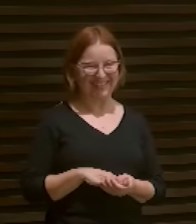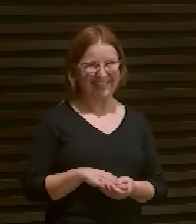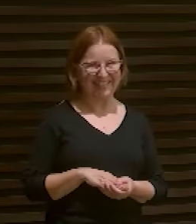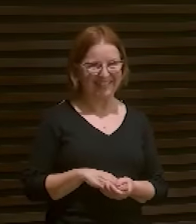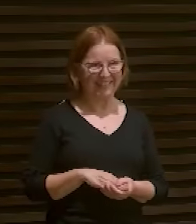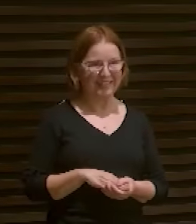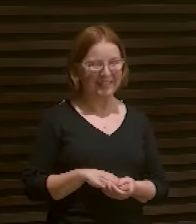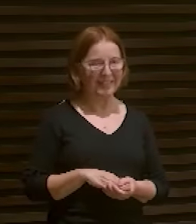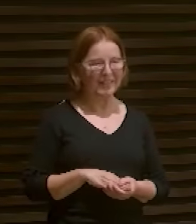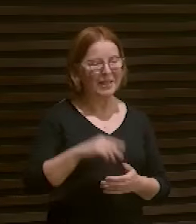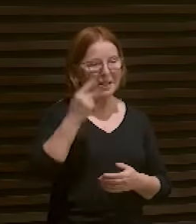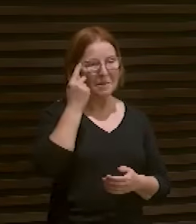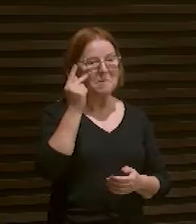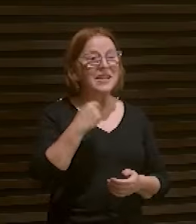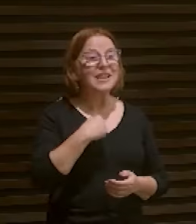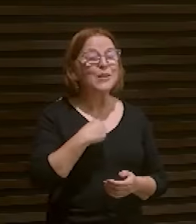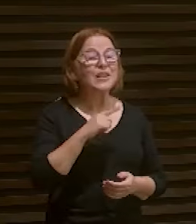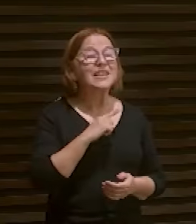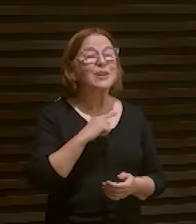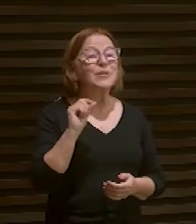Para que eu tenha o quê?